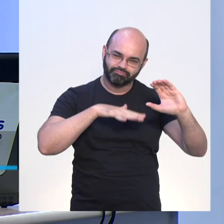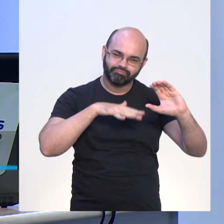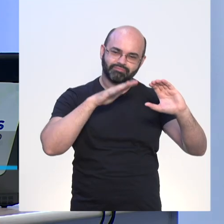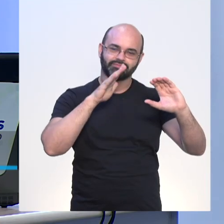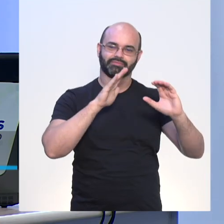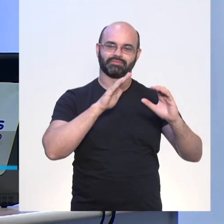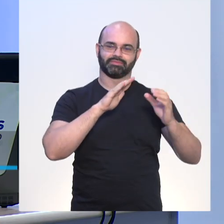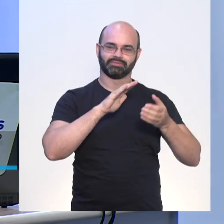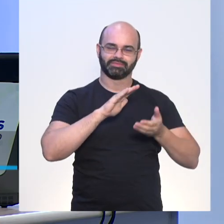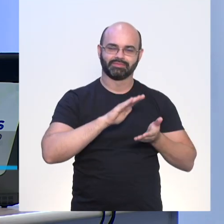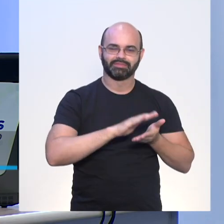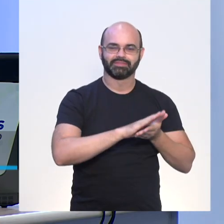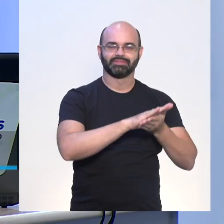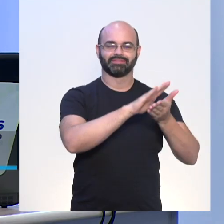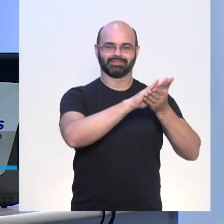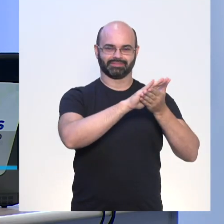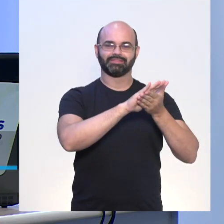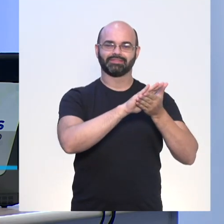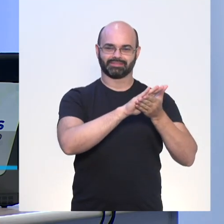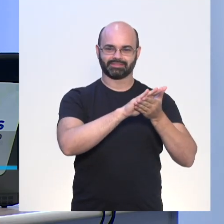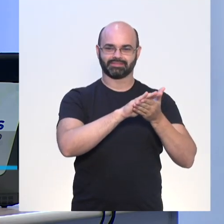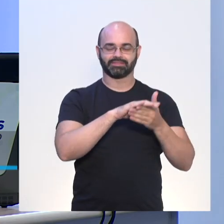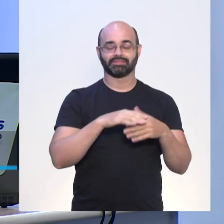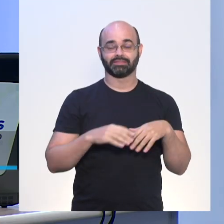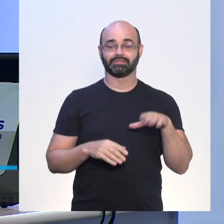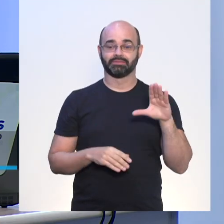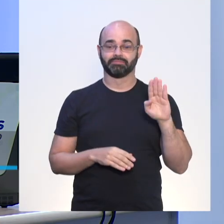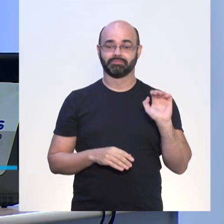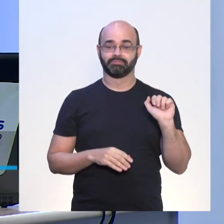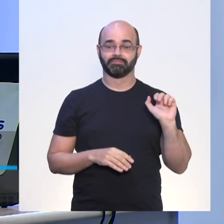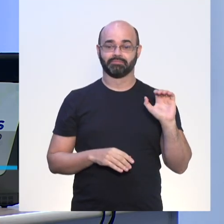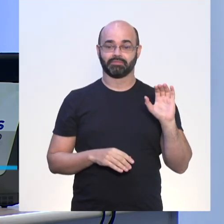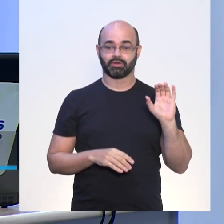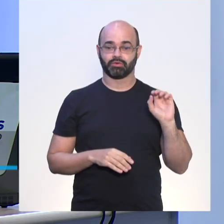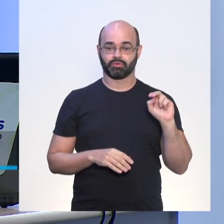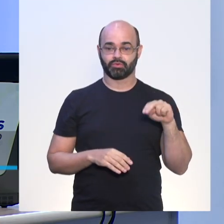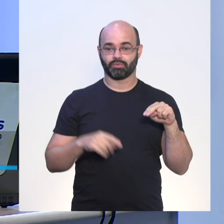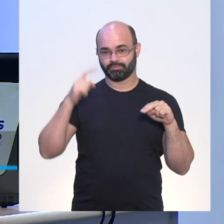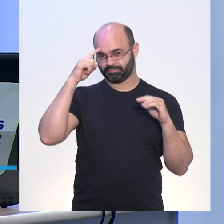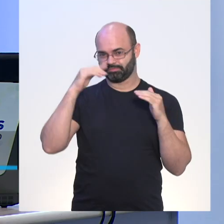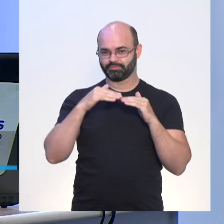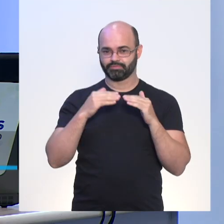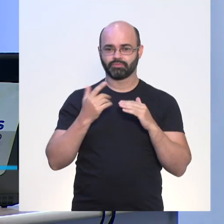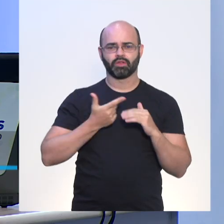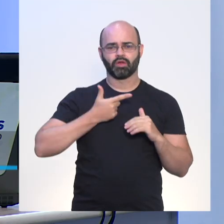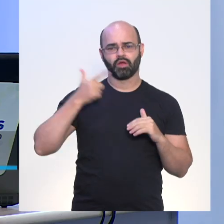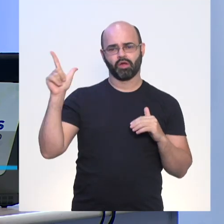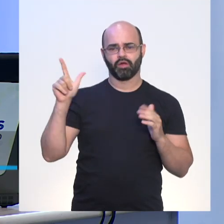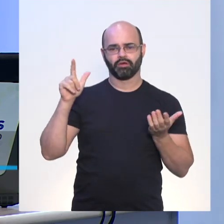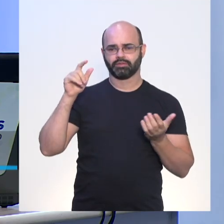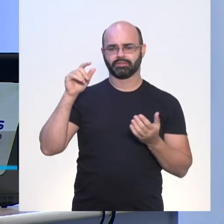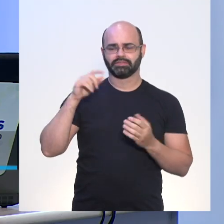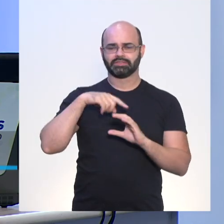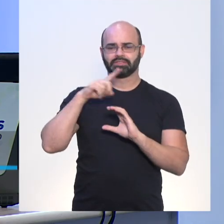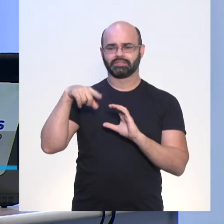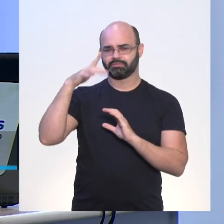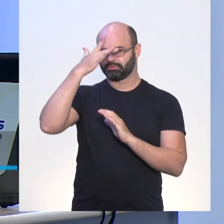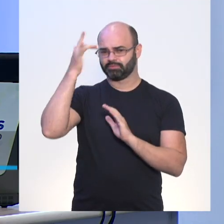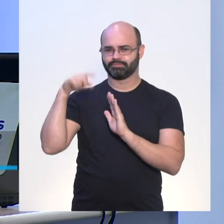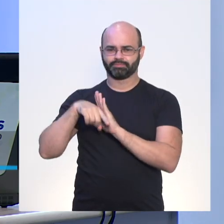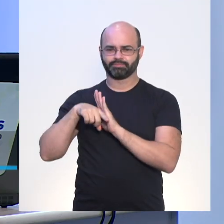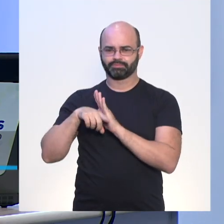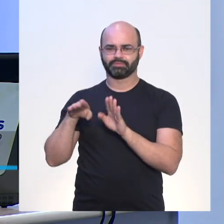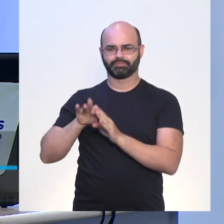Bacon, mas com vários outros pensadores e cientistas da modernidade, a gente pode ver